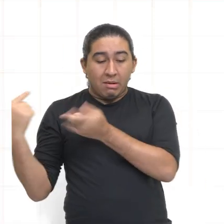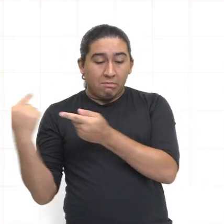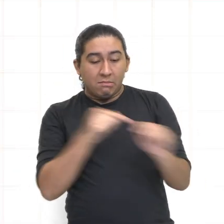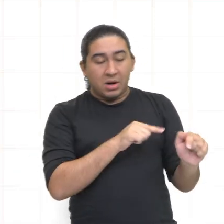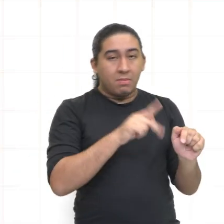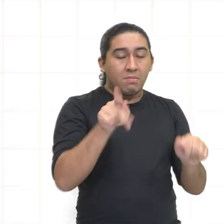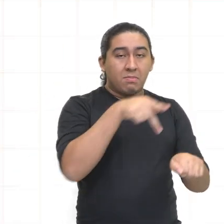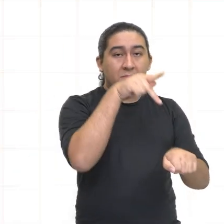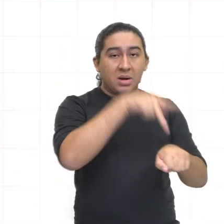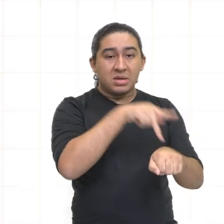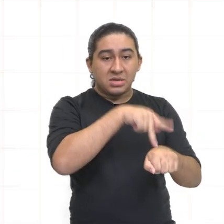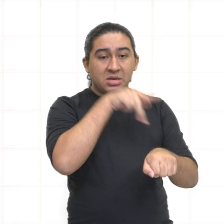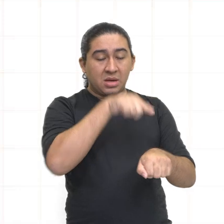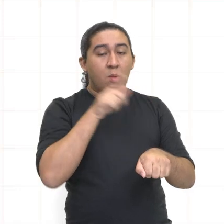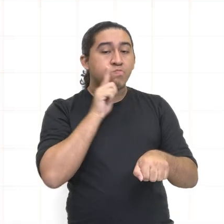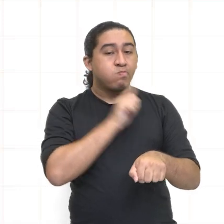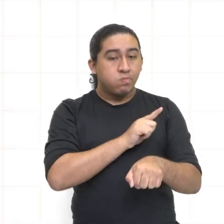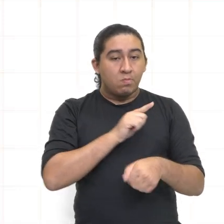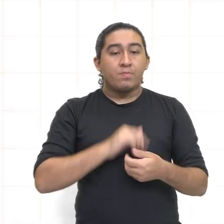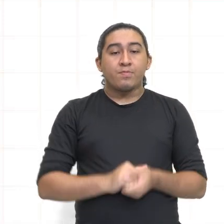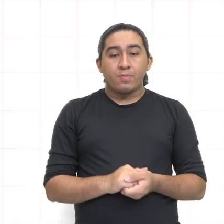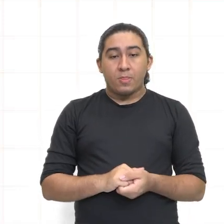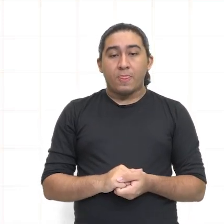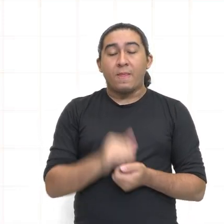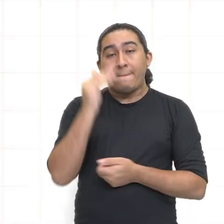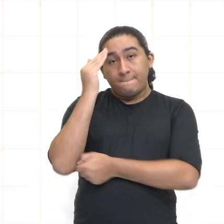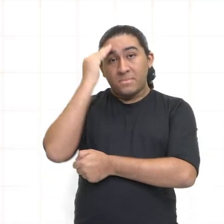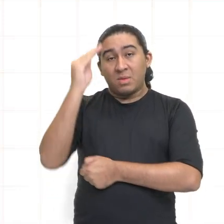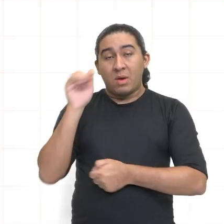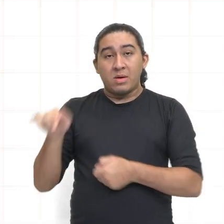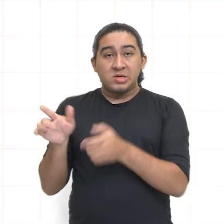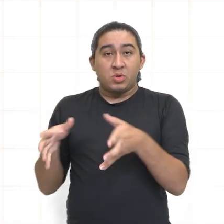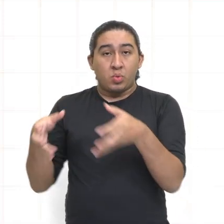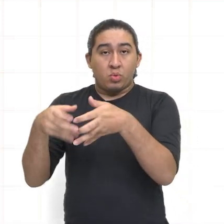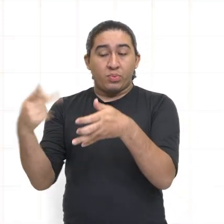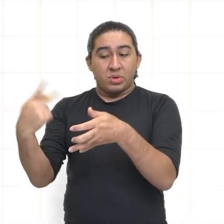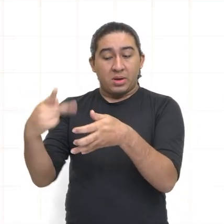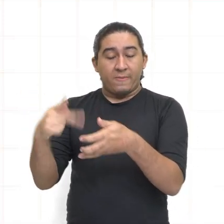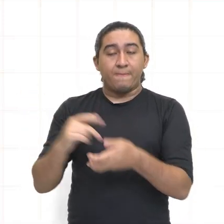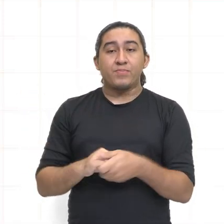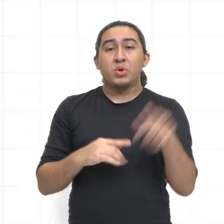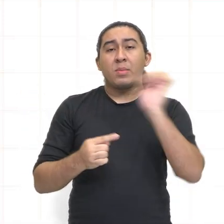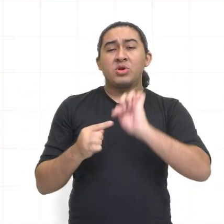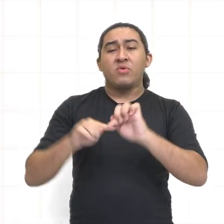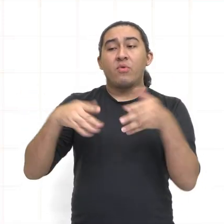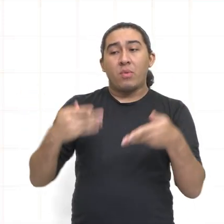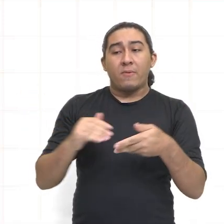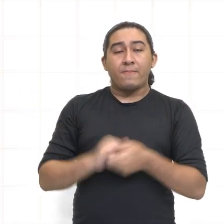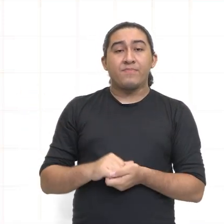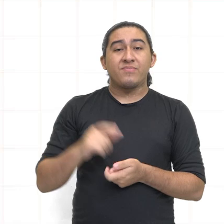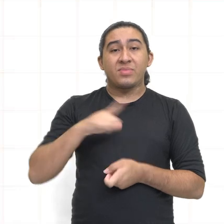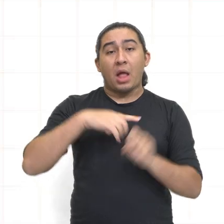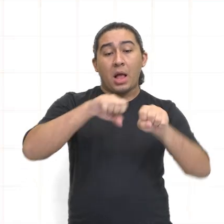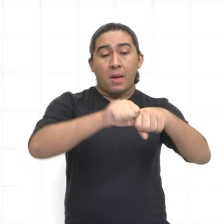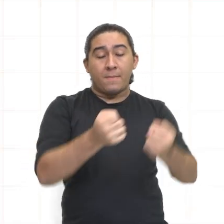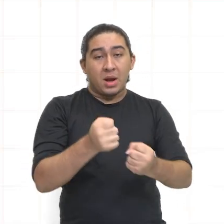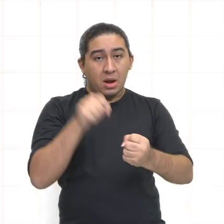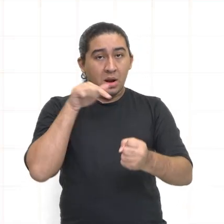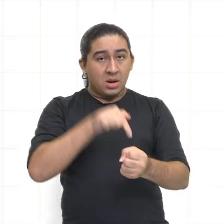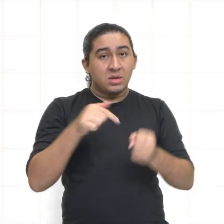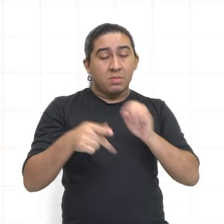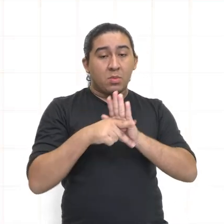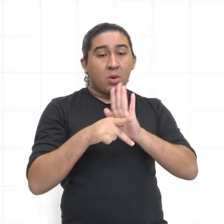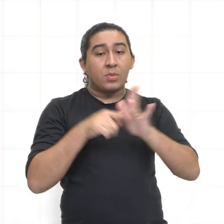Unidos em 11 de setembro de 2001, liderados pela Al-Qaeda. O objetivo era justamente derrubar o